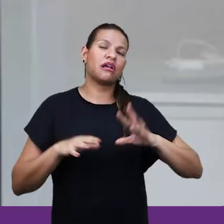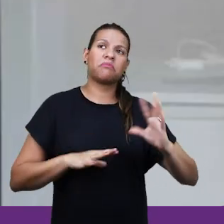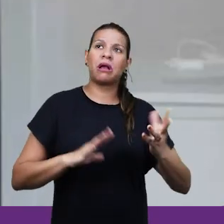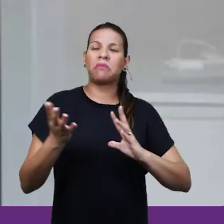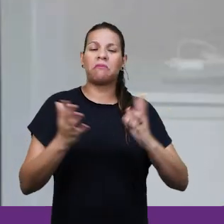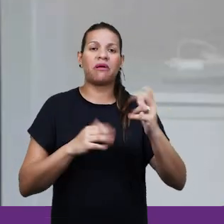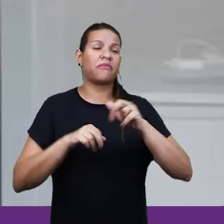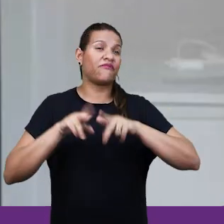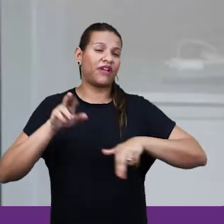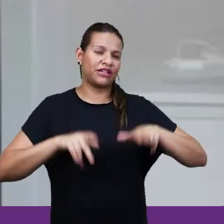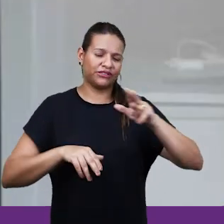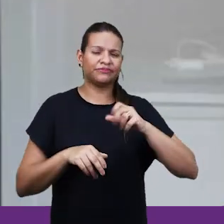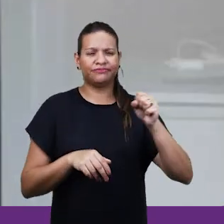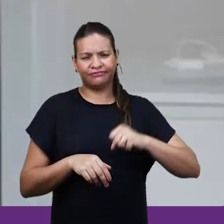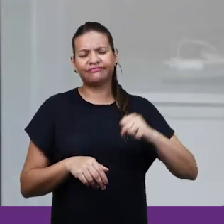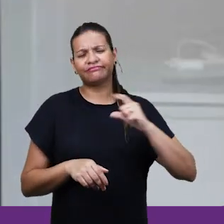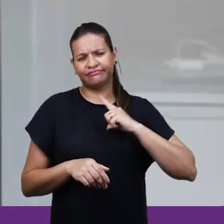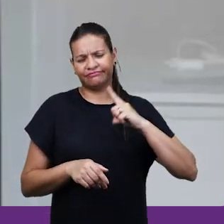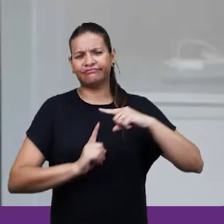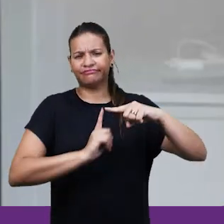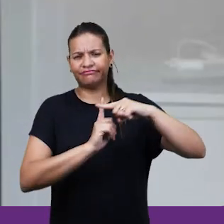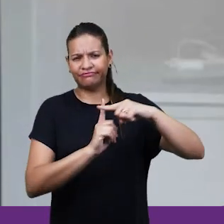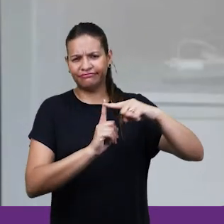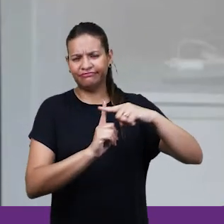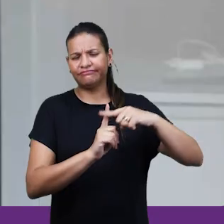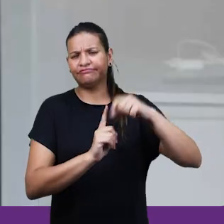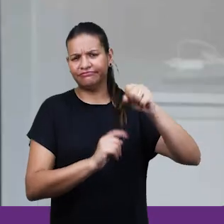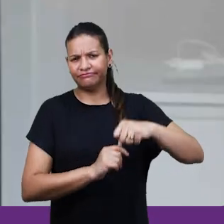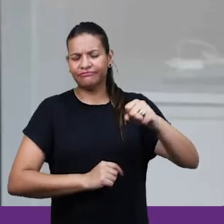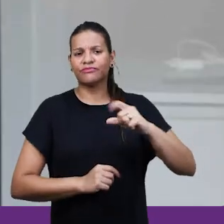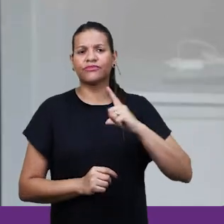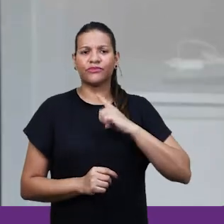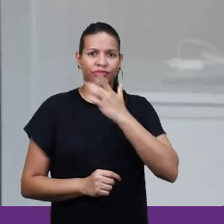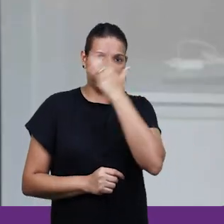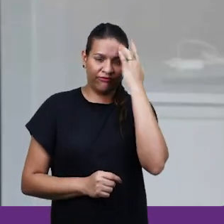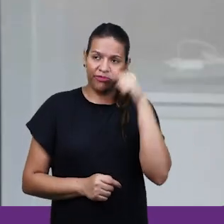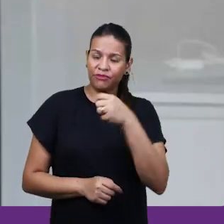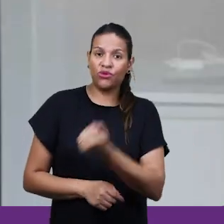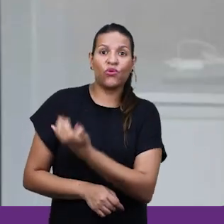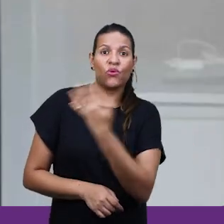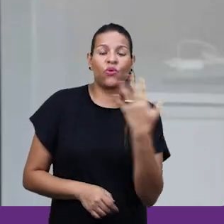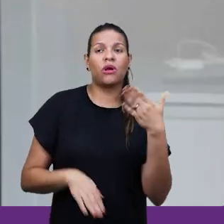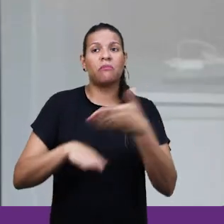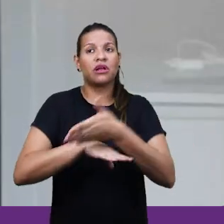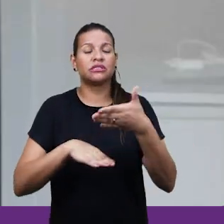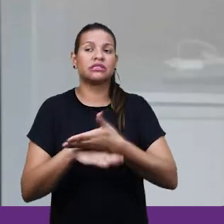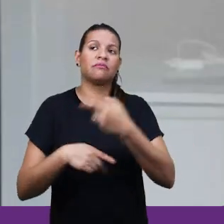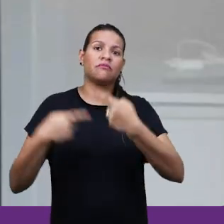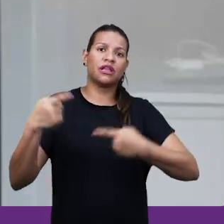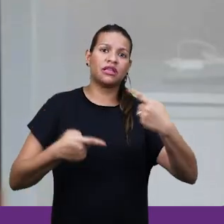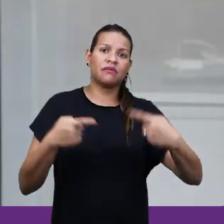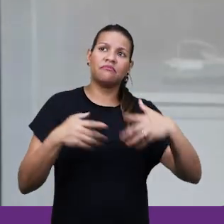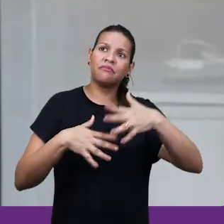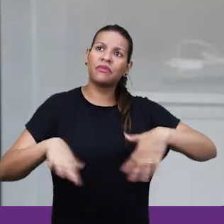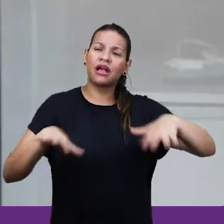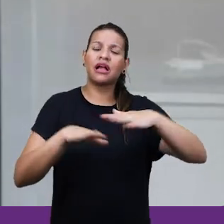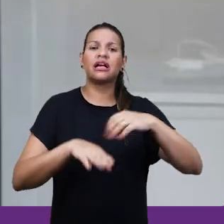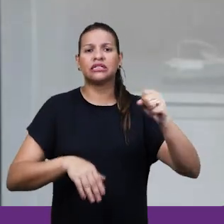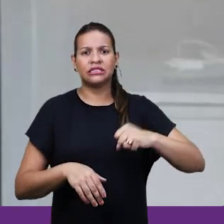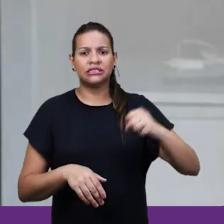de vários autores. É muito positivo, né, que a gente tenha mais pessoas participando do debate público